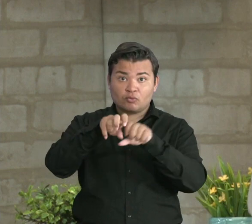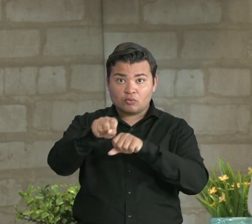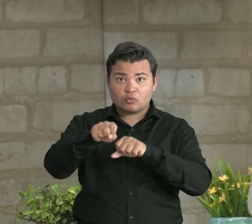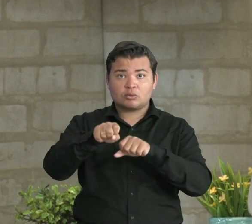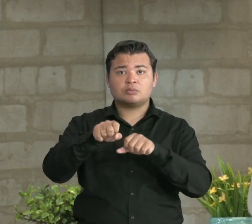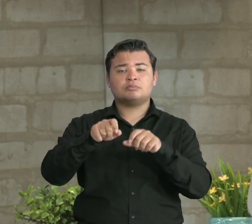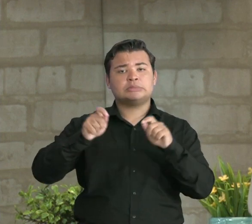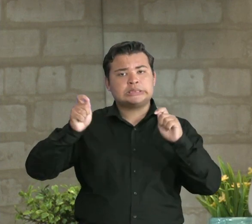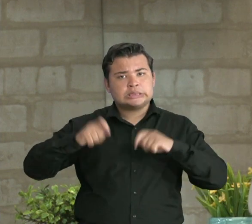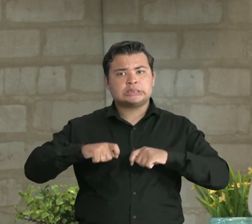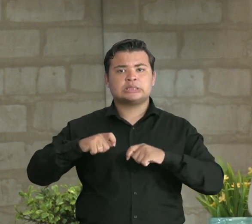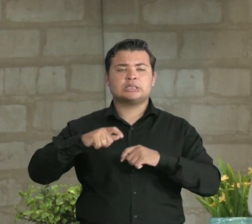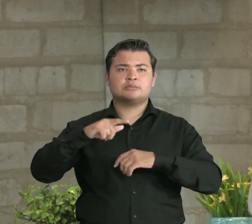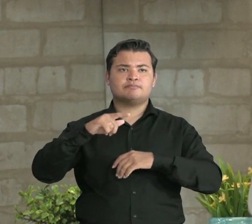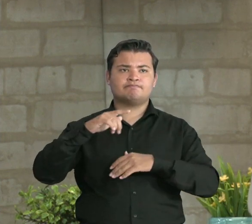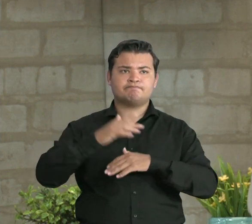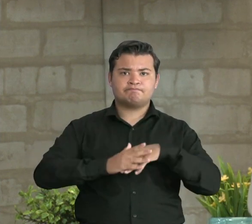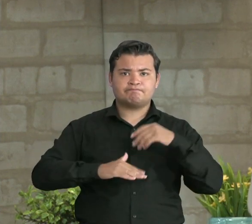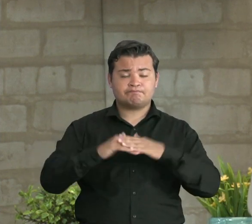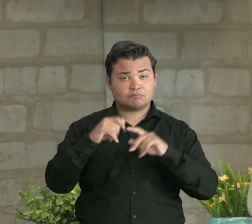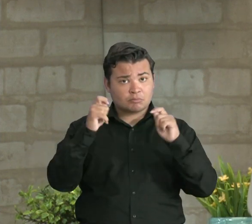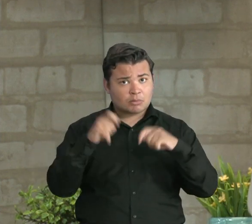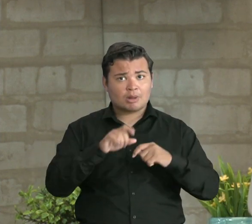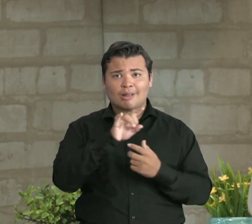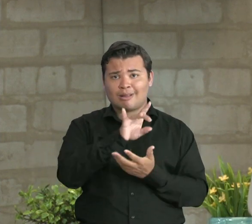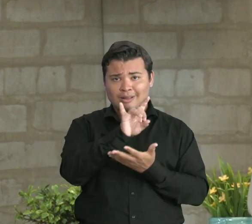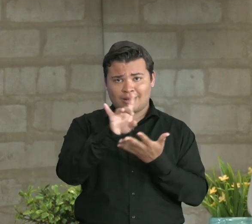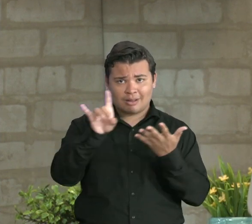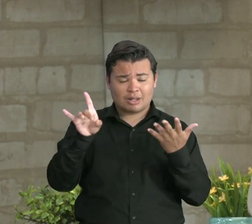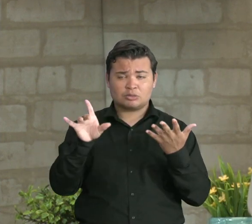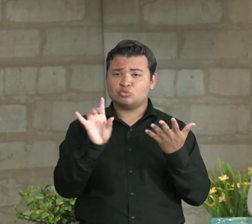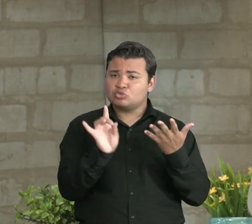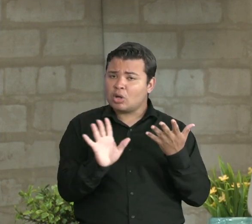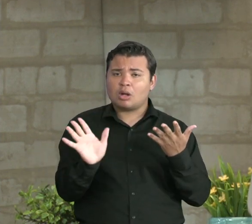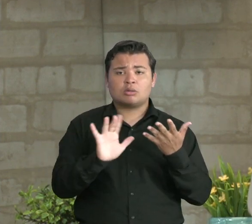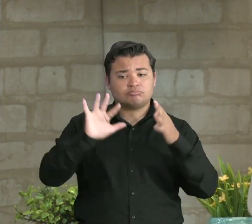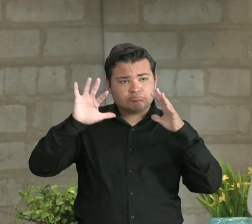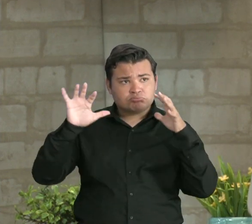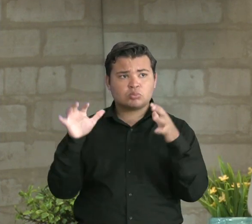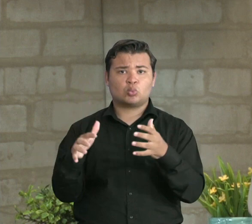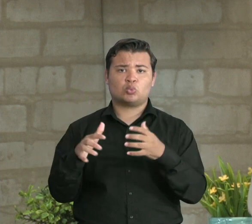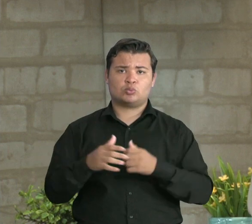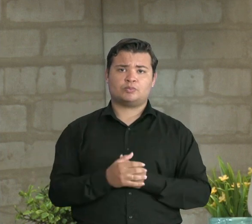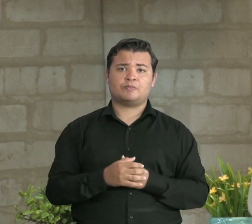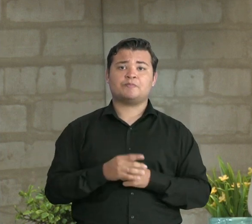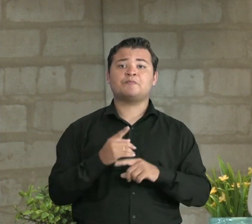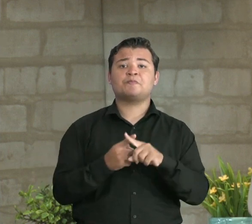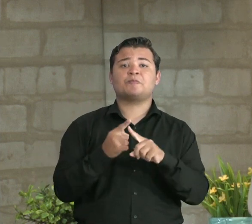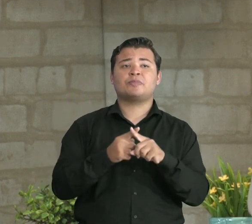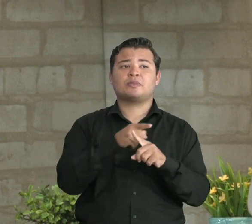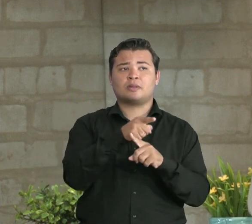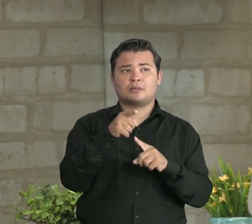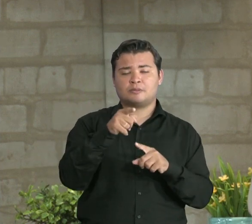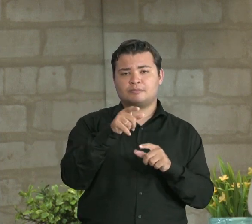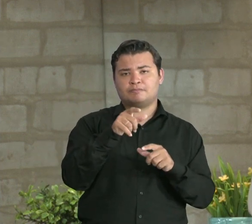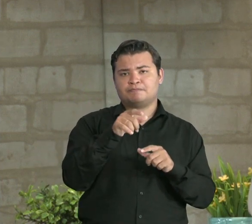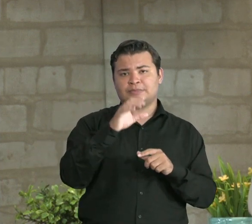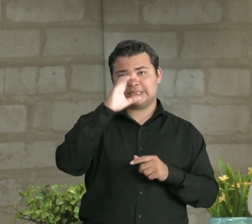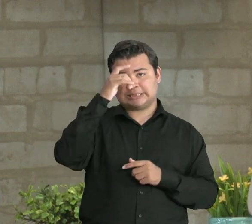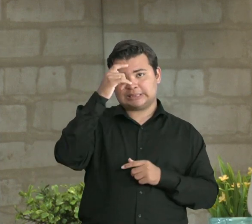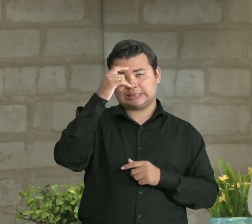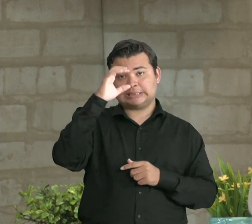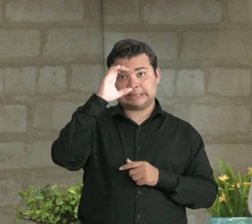para lá das competências individuais. Ou seja, além daquela formação de um